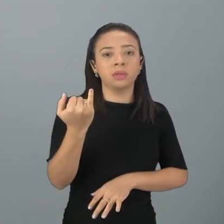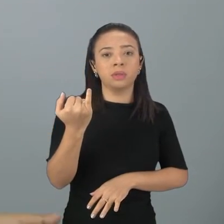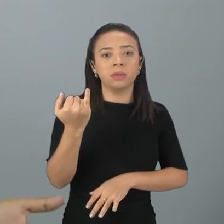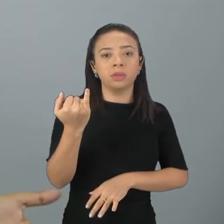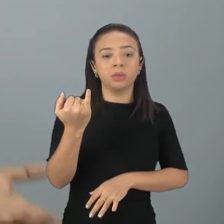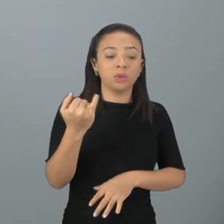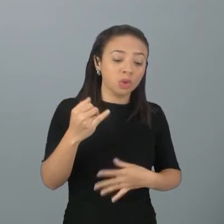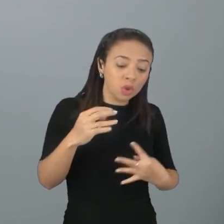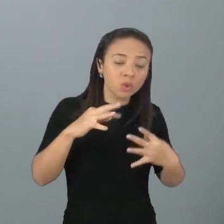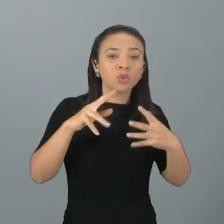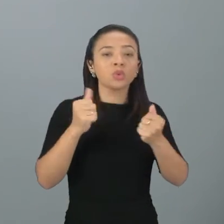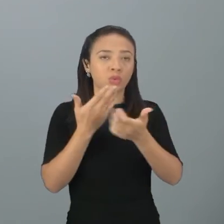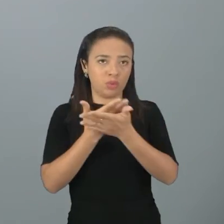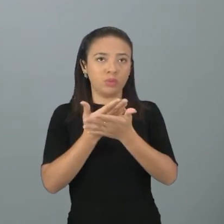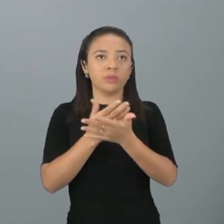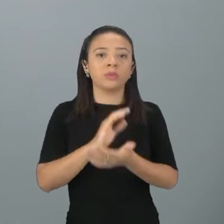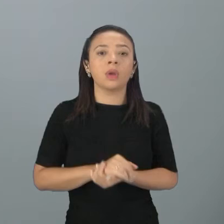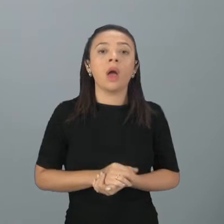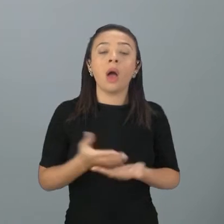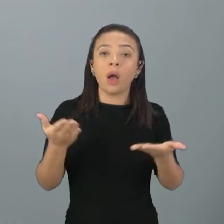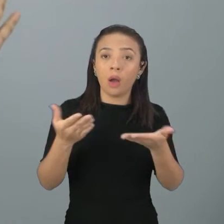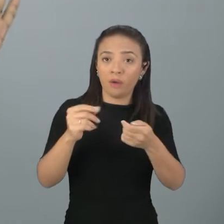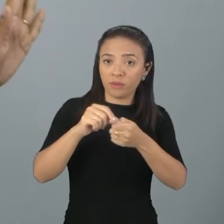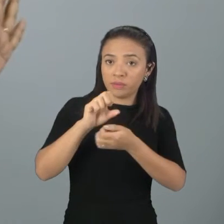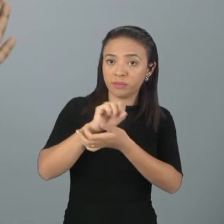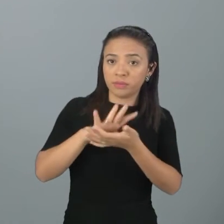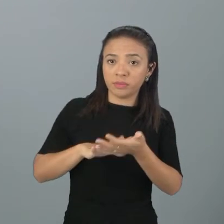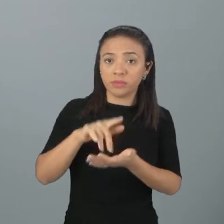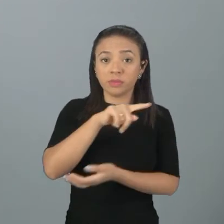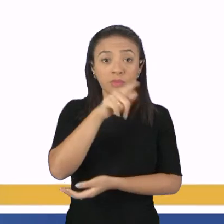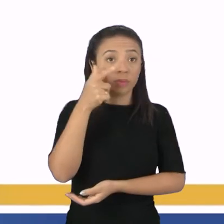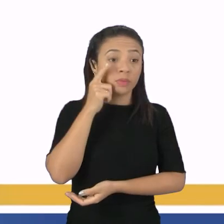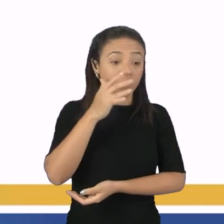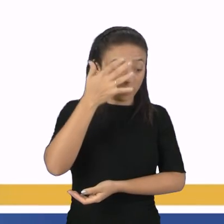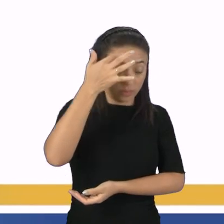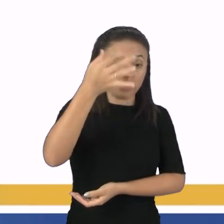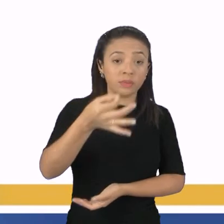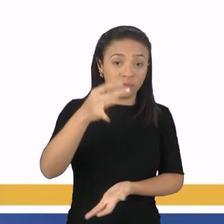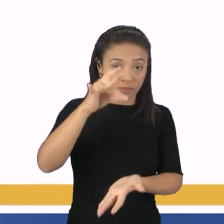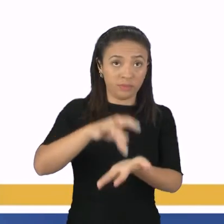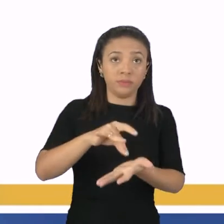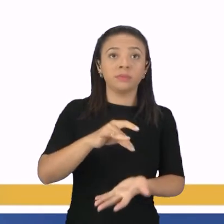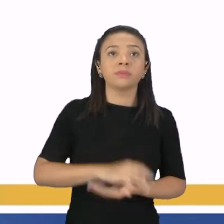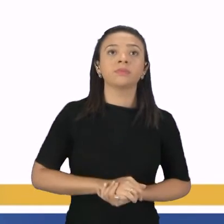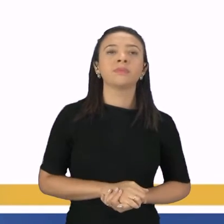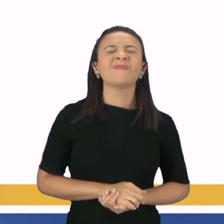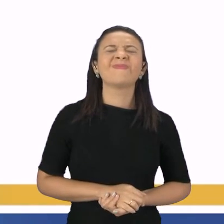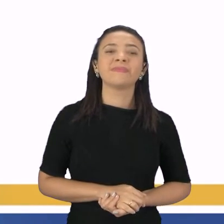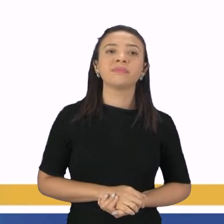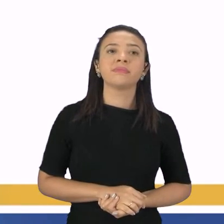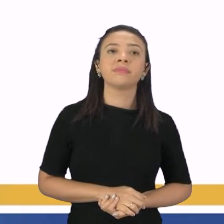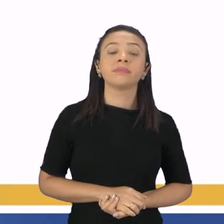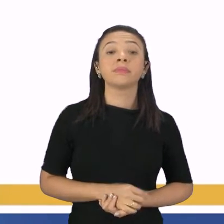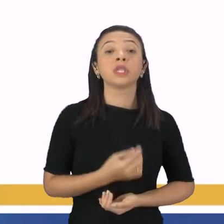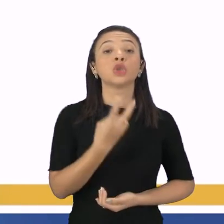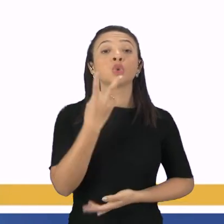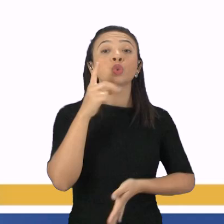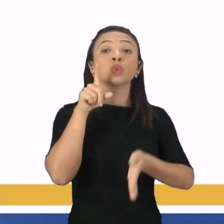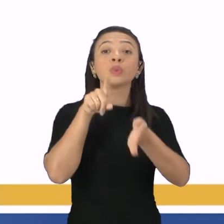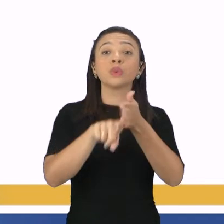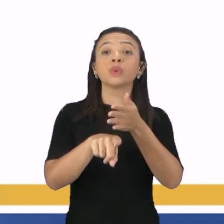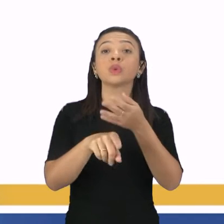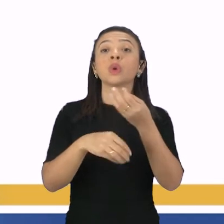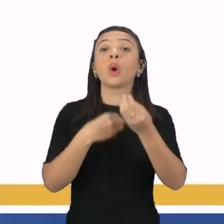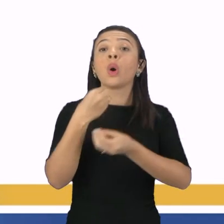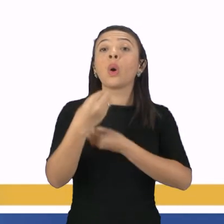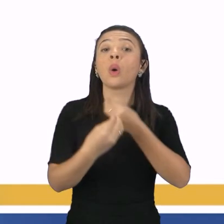próximos estudos. E a gente vai exercitar um pouco para ver se vocês aprenderam mesmo. Essas duas perguntinhas, né? Como